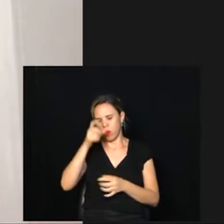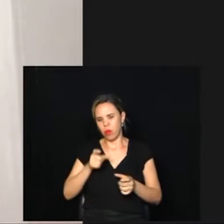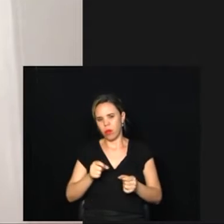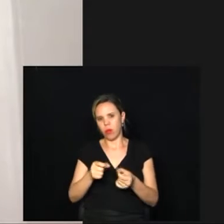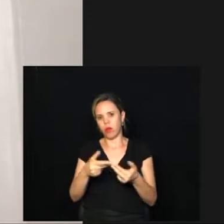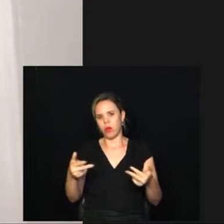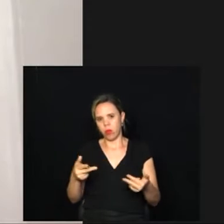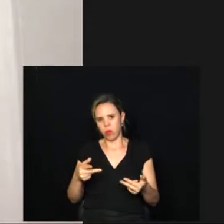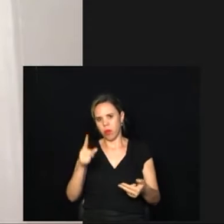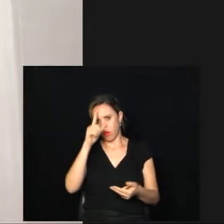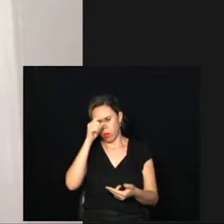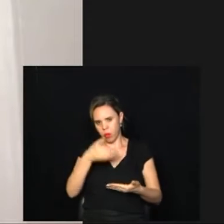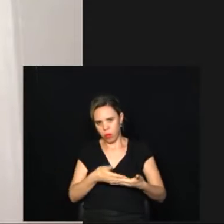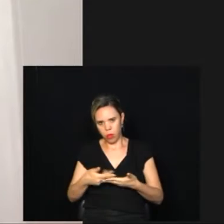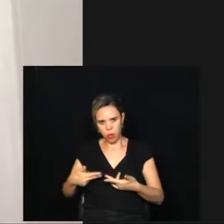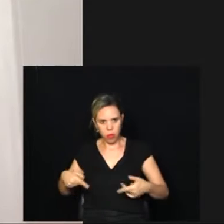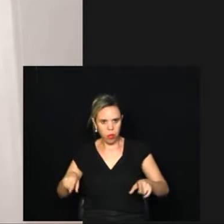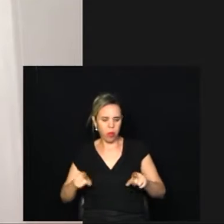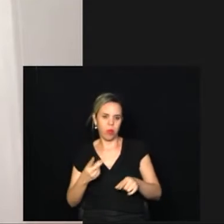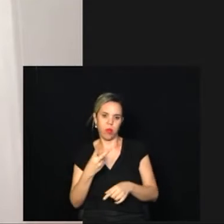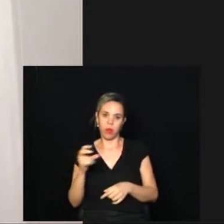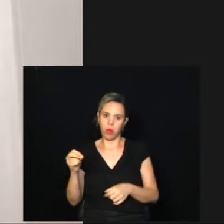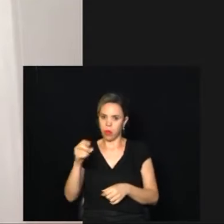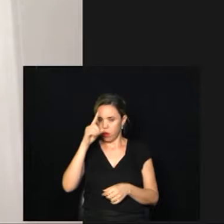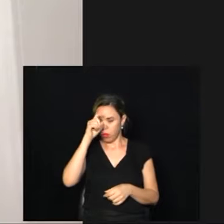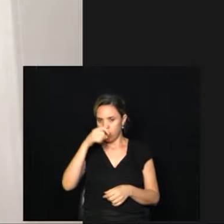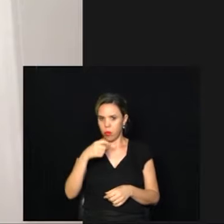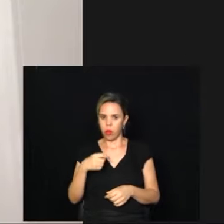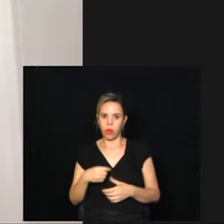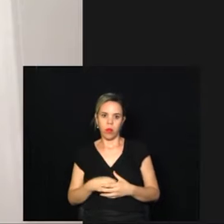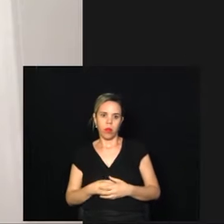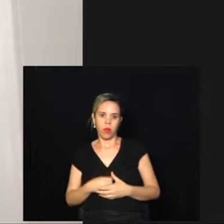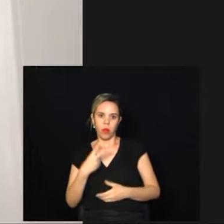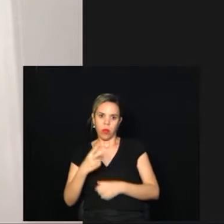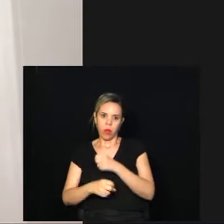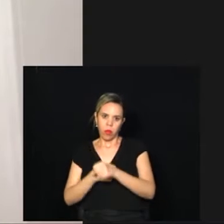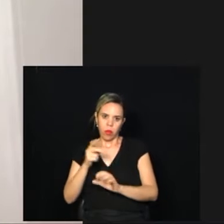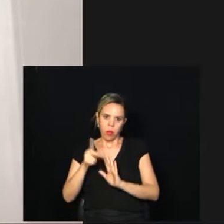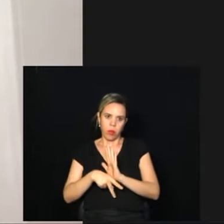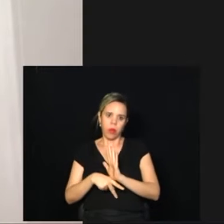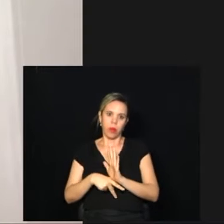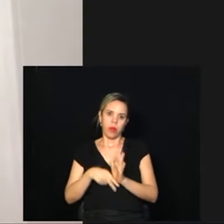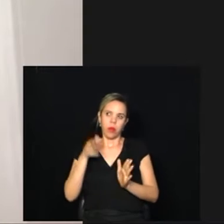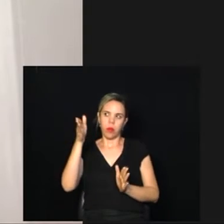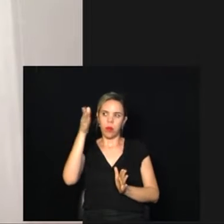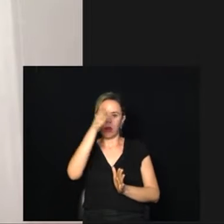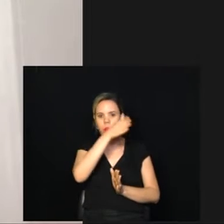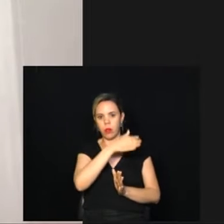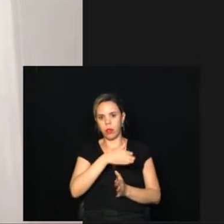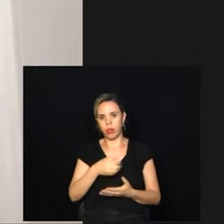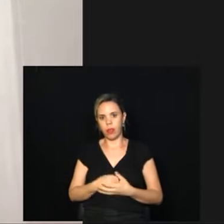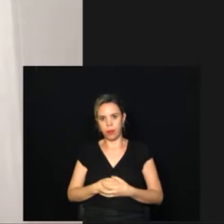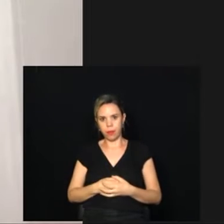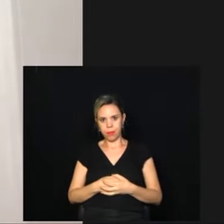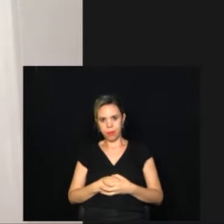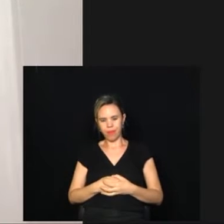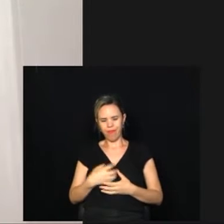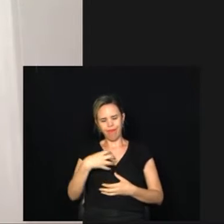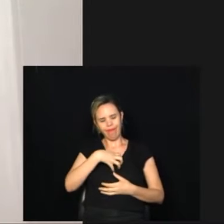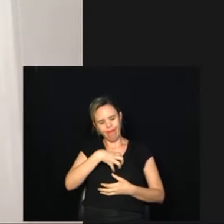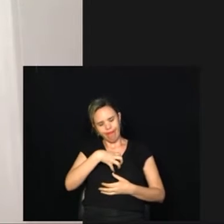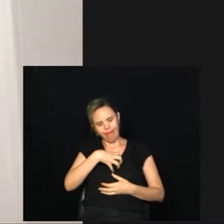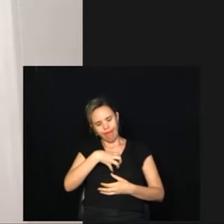câncer, maternidade. Foram mais de 20 hospitais aí em 2 anos de projeto. E aí isso falou forte